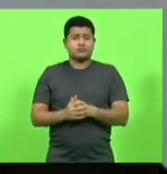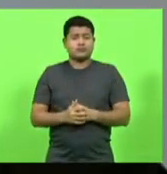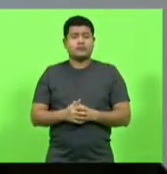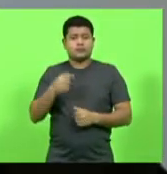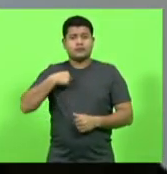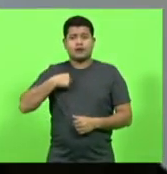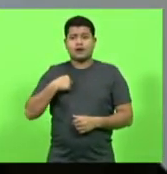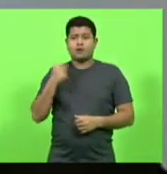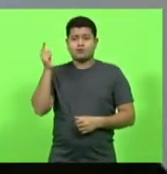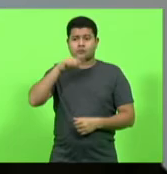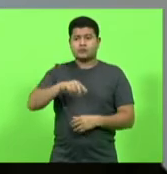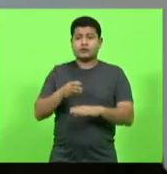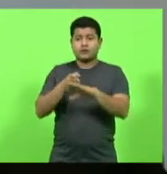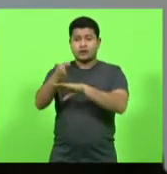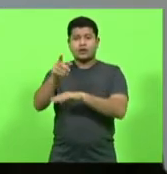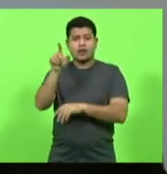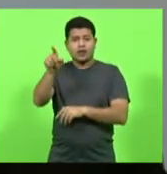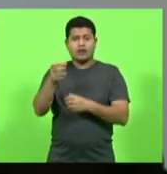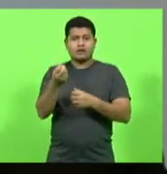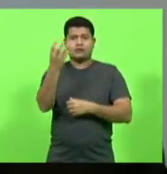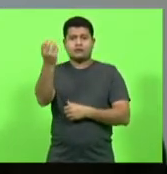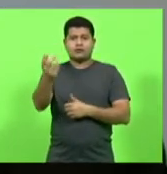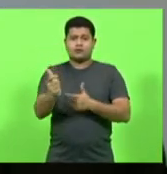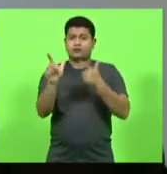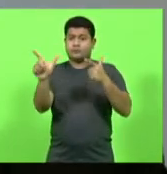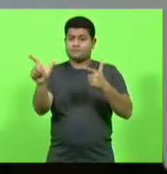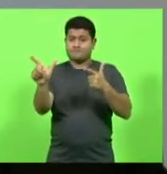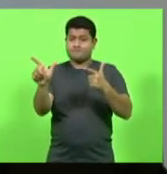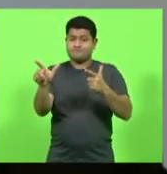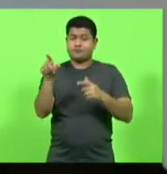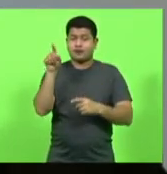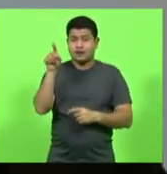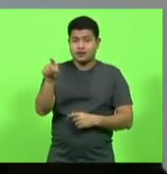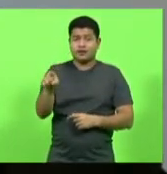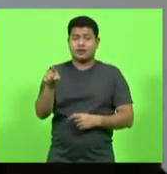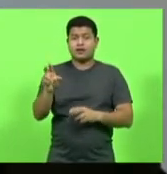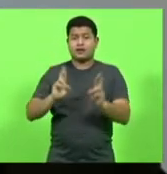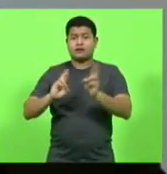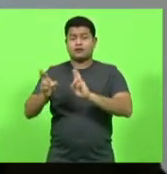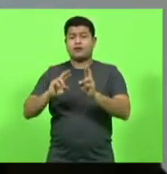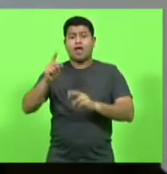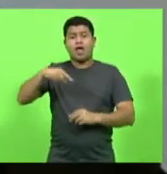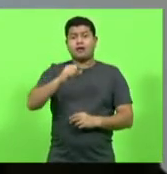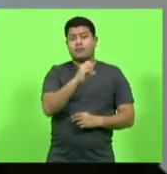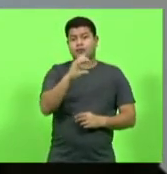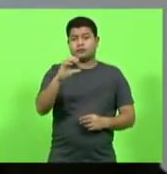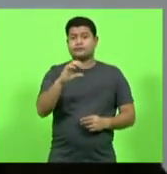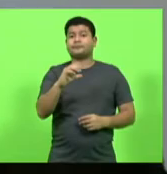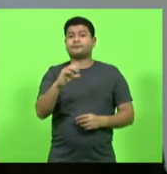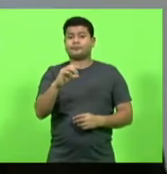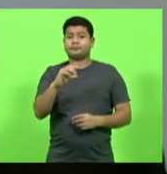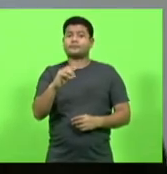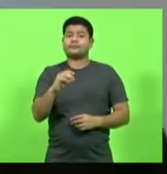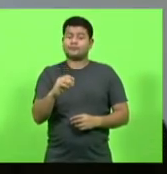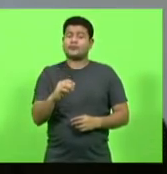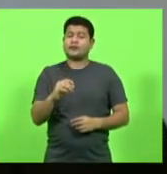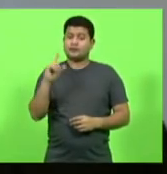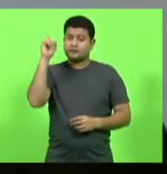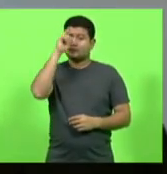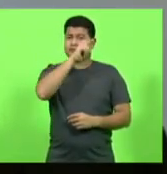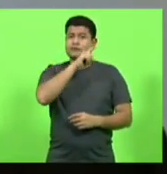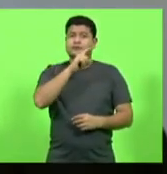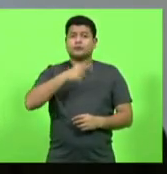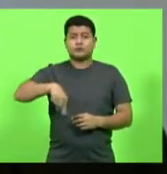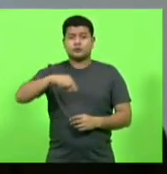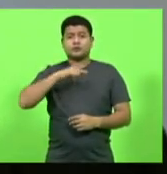ir para Caçador, e aquela rodovia que é uma SC realmente é lastimável. Nós temos